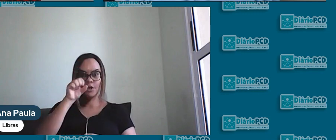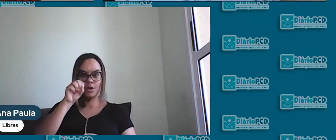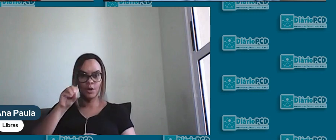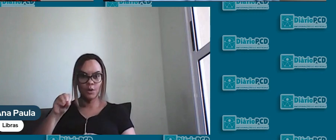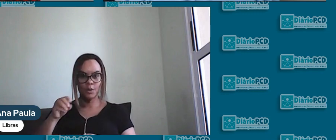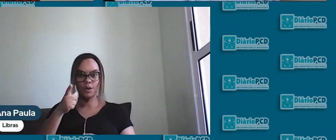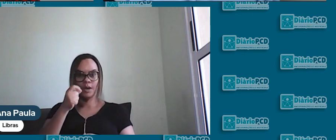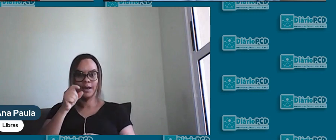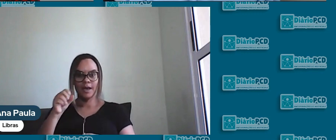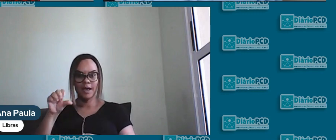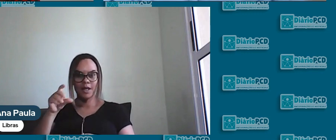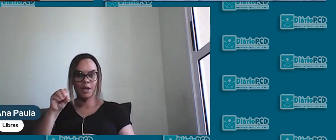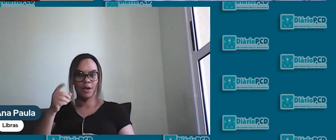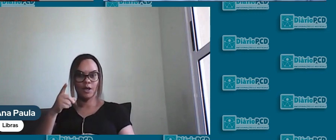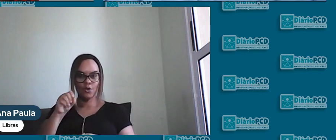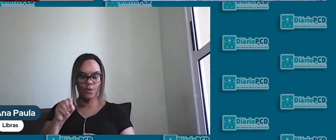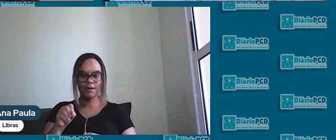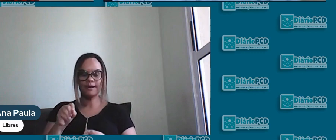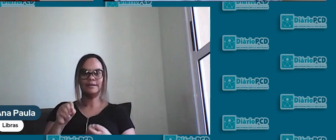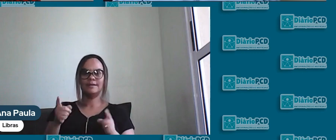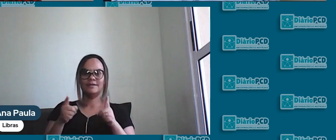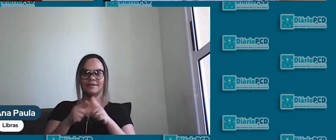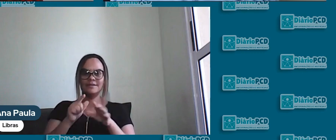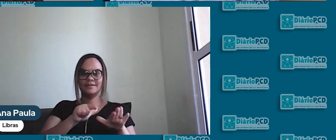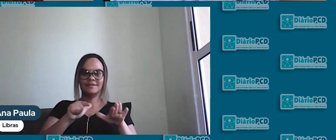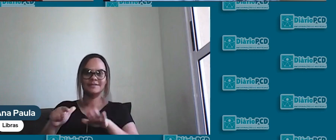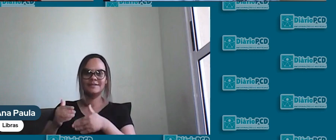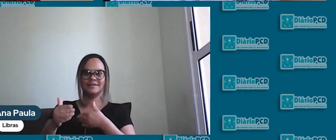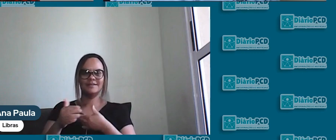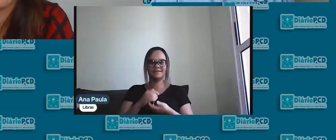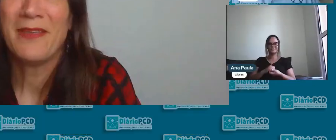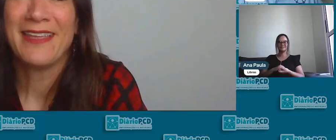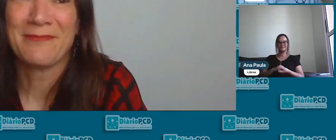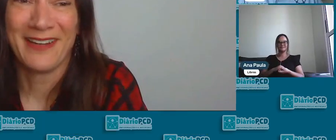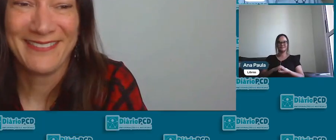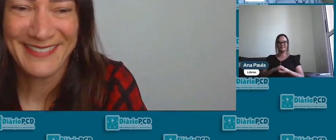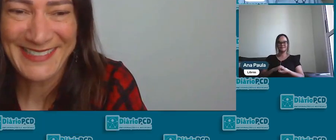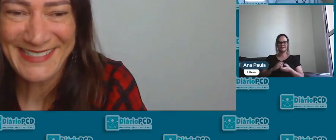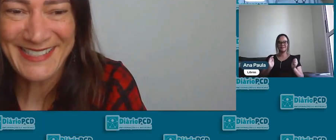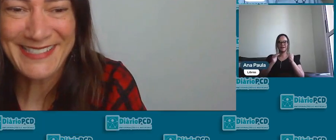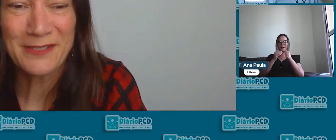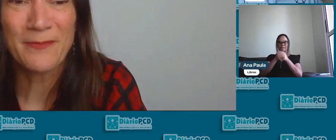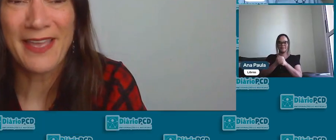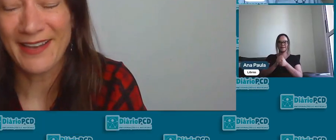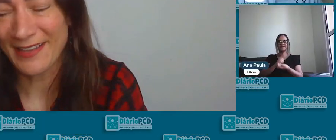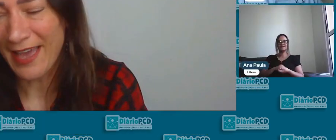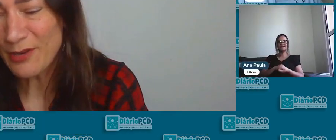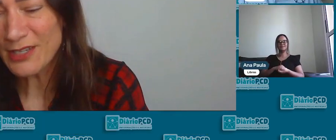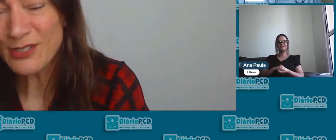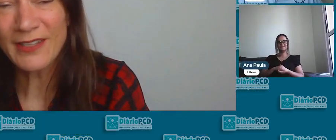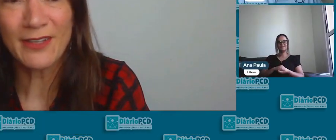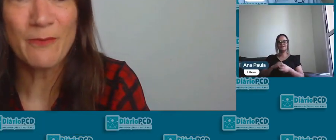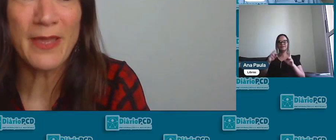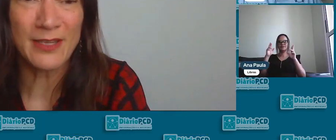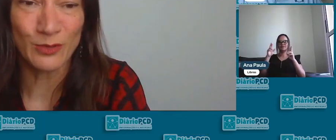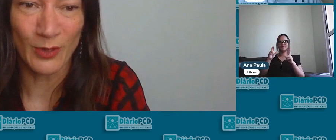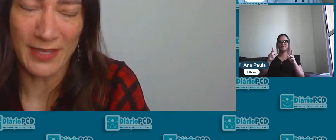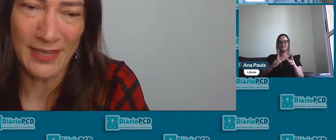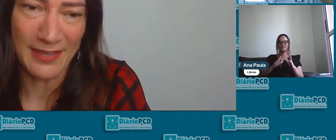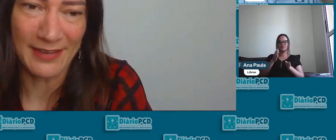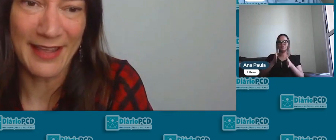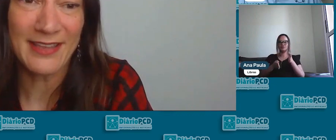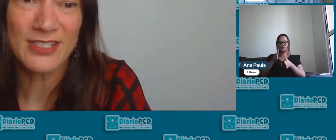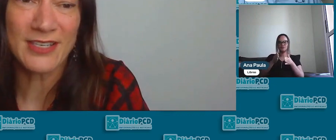100, 90, 10, quem sabe a semana que vem. Amém, Abraão. Assim a gente espera. Claro que a gente vai ter um